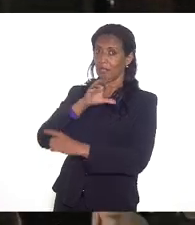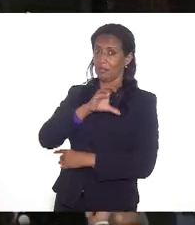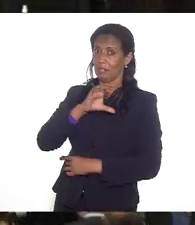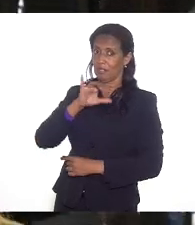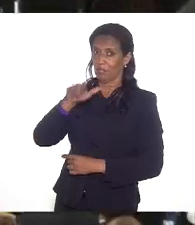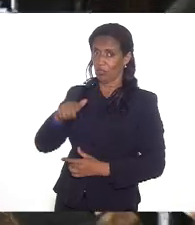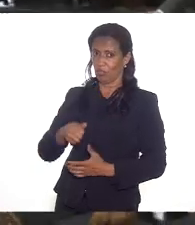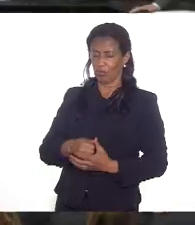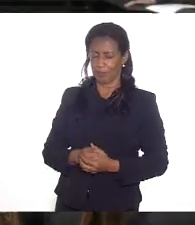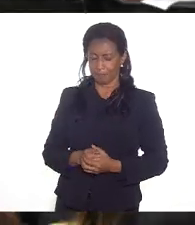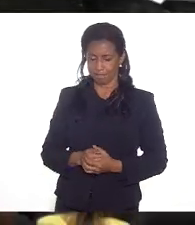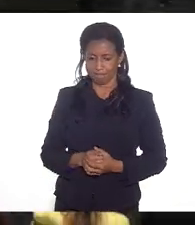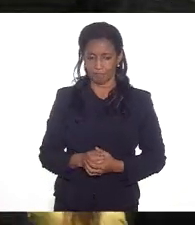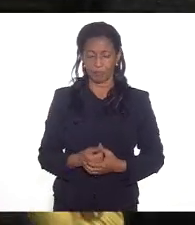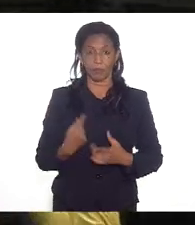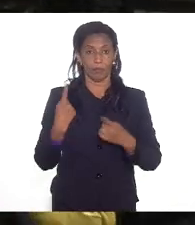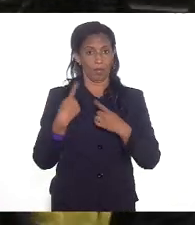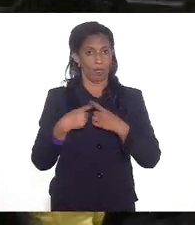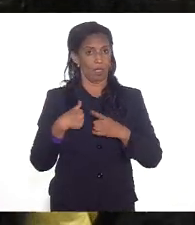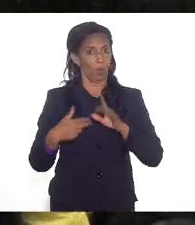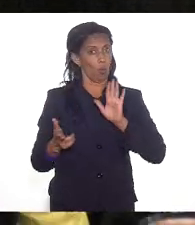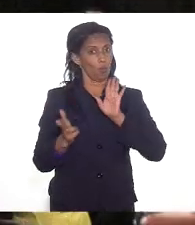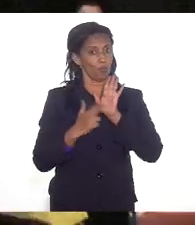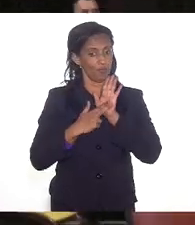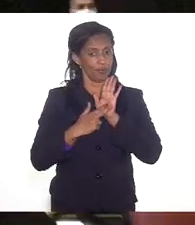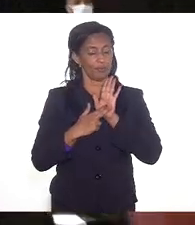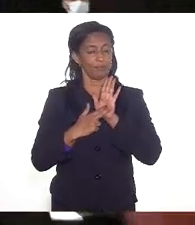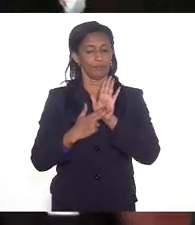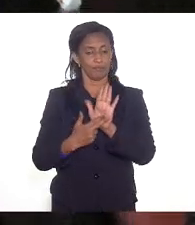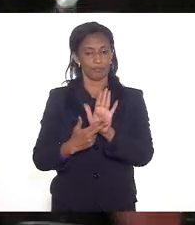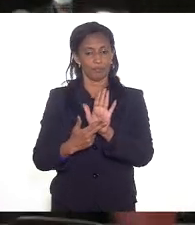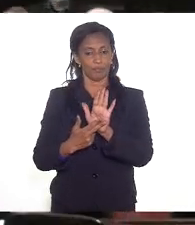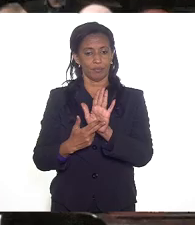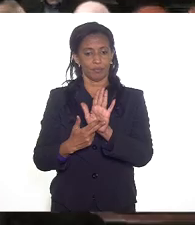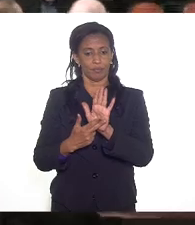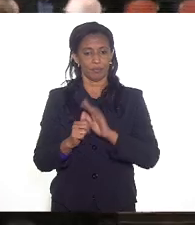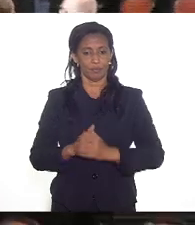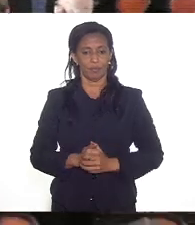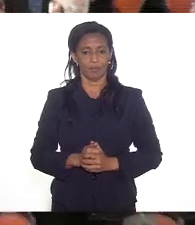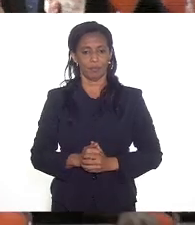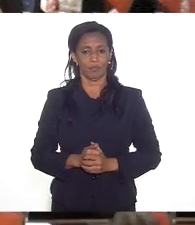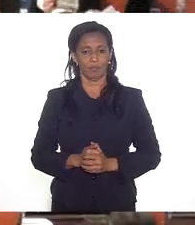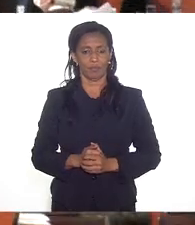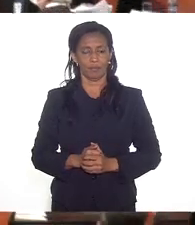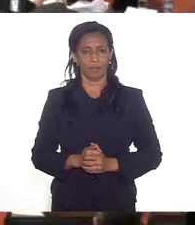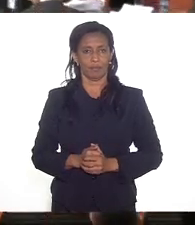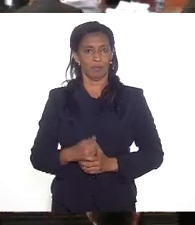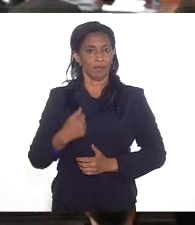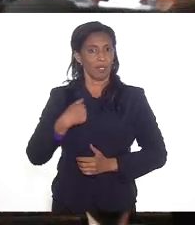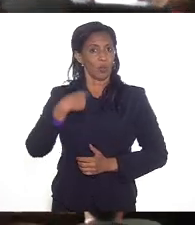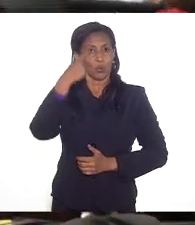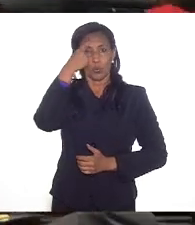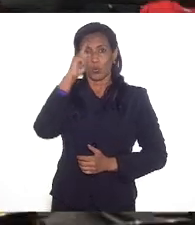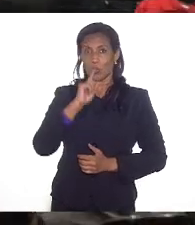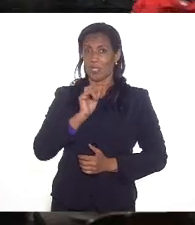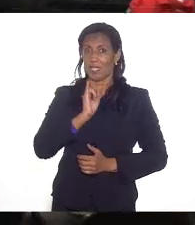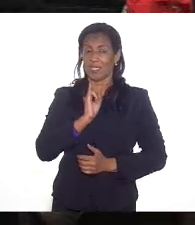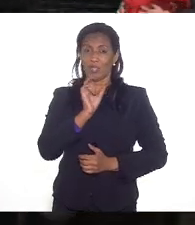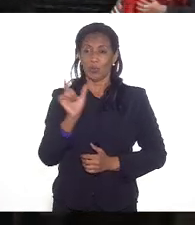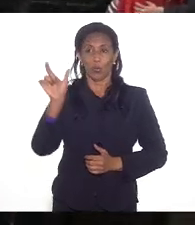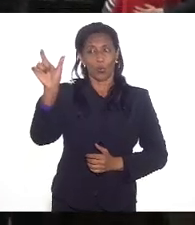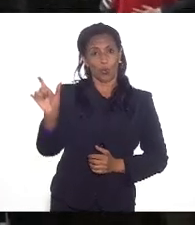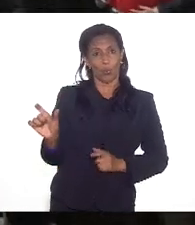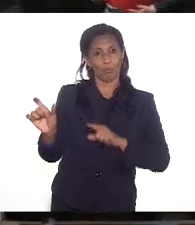o é porque eu confesso que eu não não sei se no lugar dele